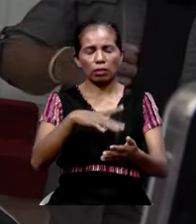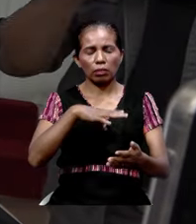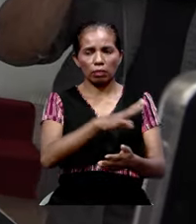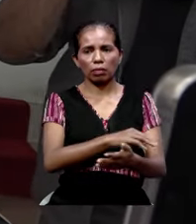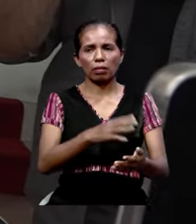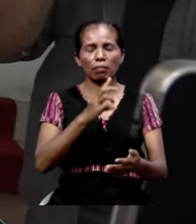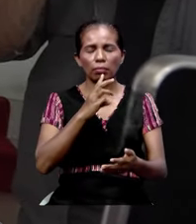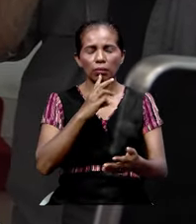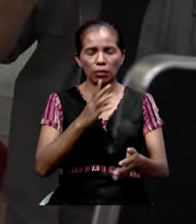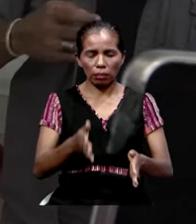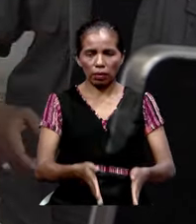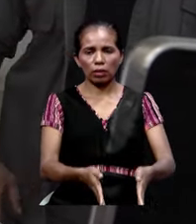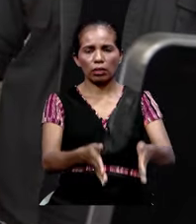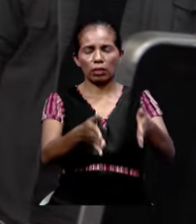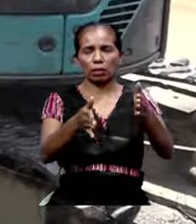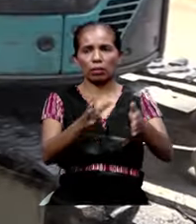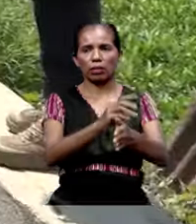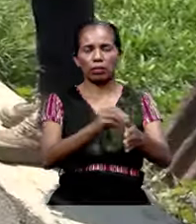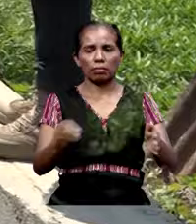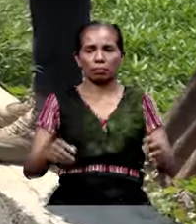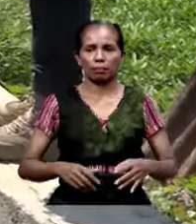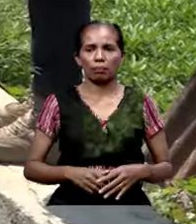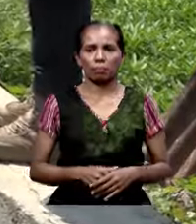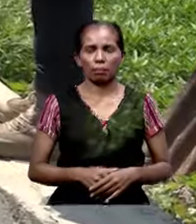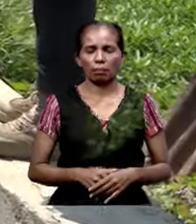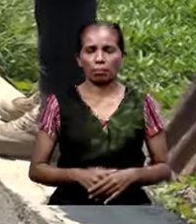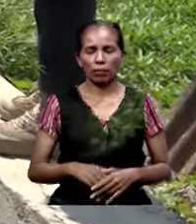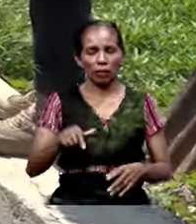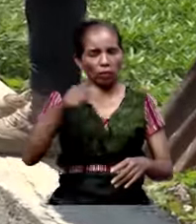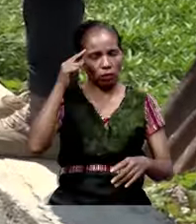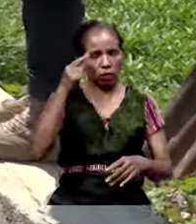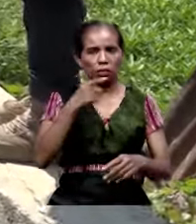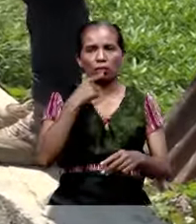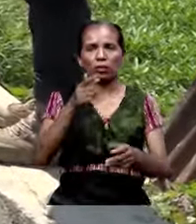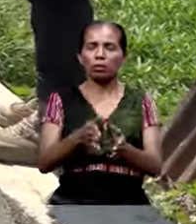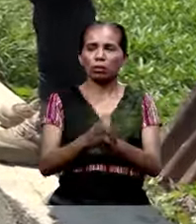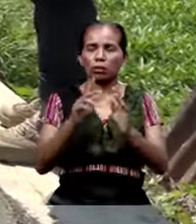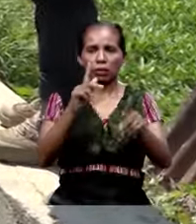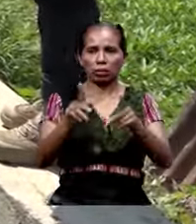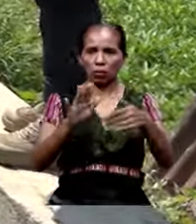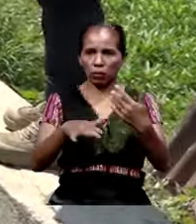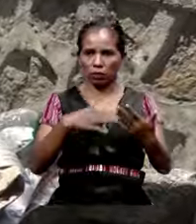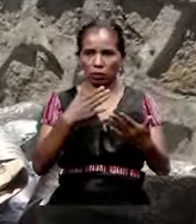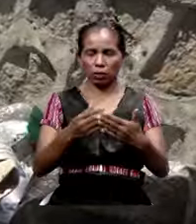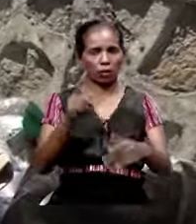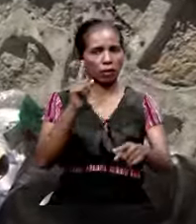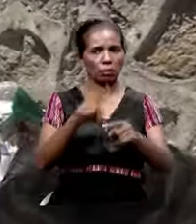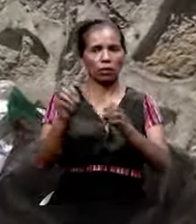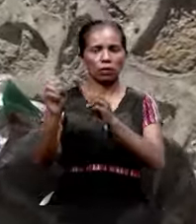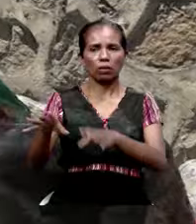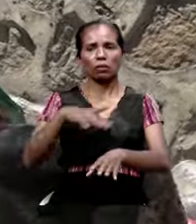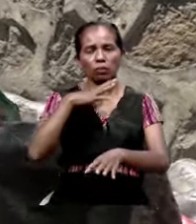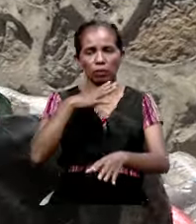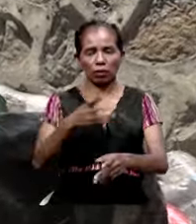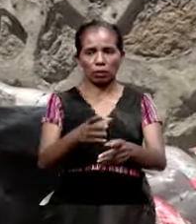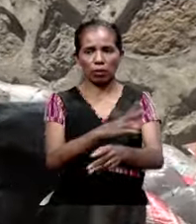para beber pele la ida intupido se ne. Além de ne governante ne mos husu comunidade sira atula bele soe foi erba